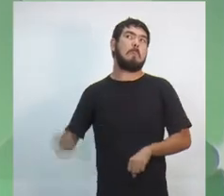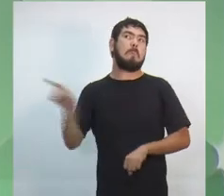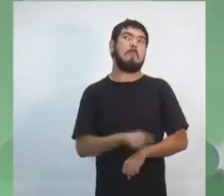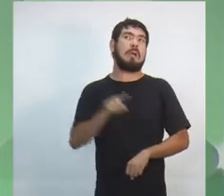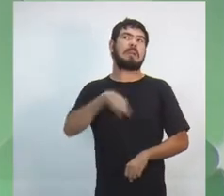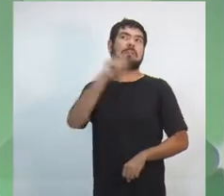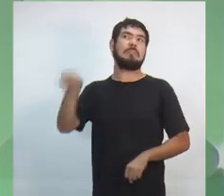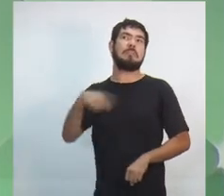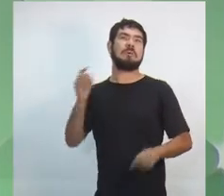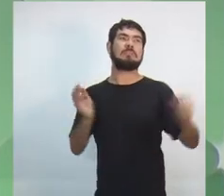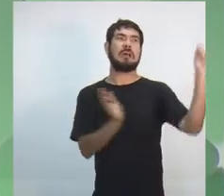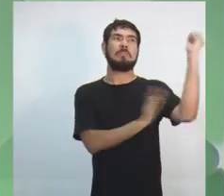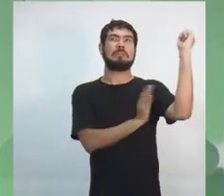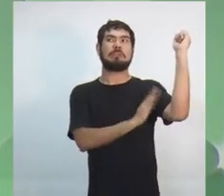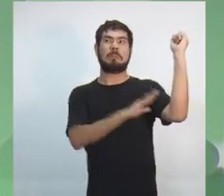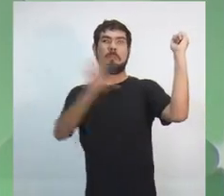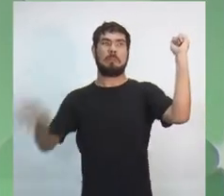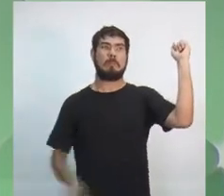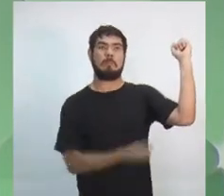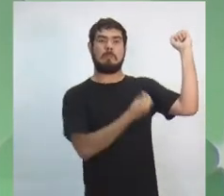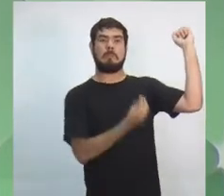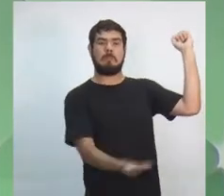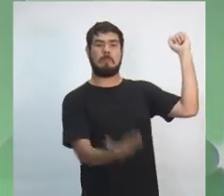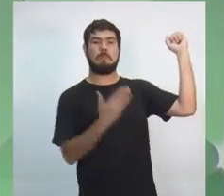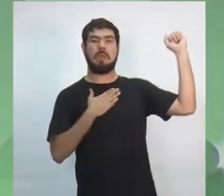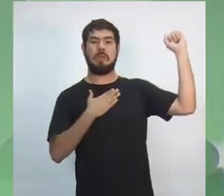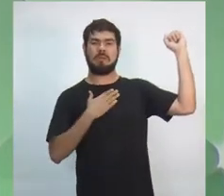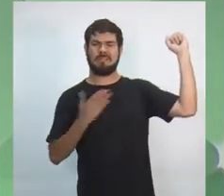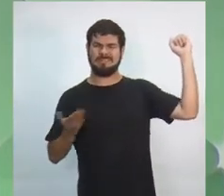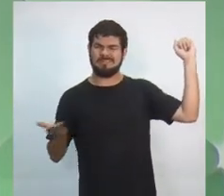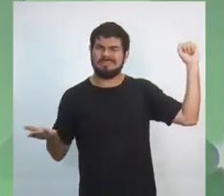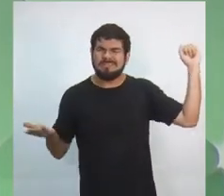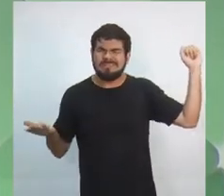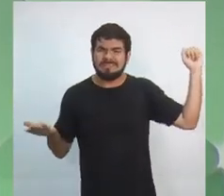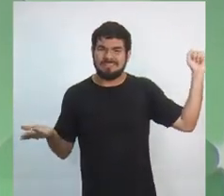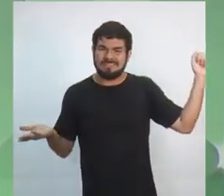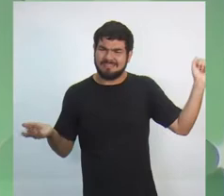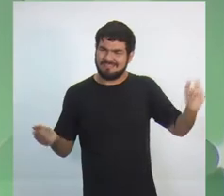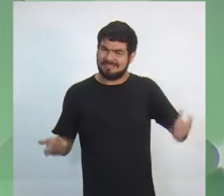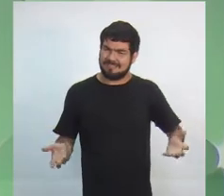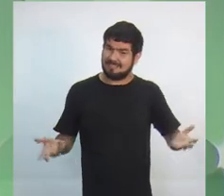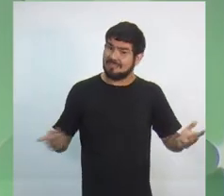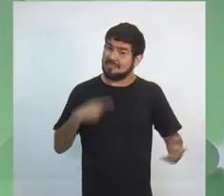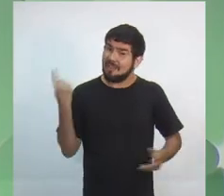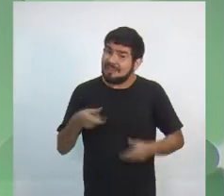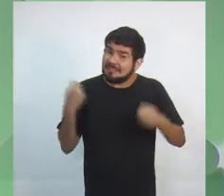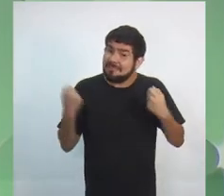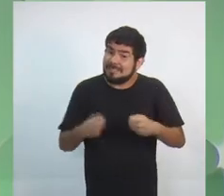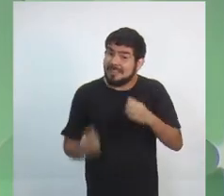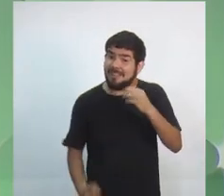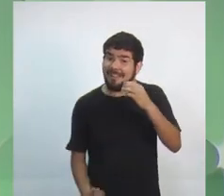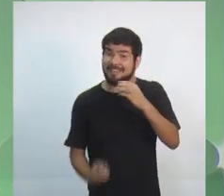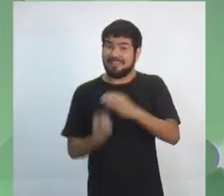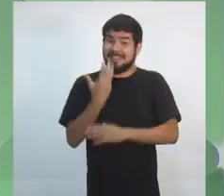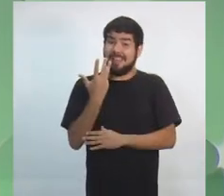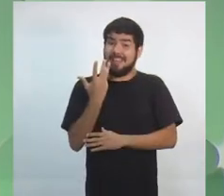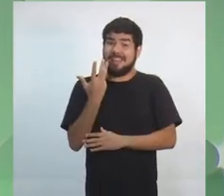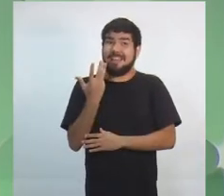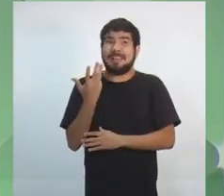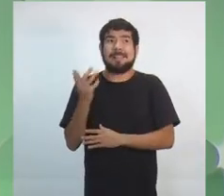Amazonino apresentou o projeto, exatamente o projeto do Heron, que deu origem à FAPEAM. Portanto, nós precisamos criar essas